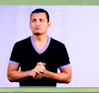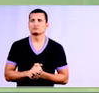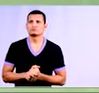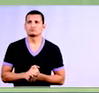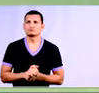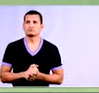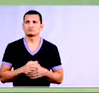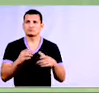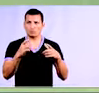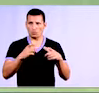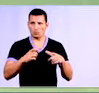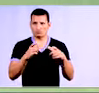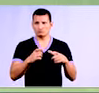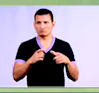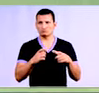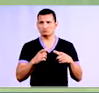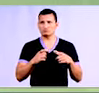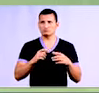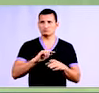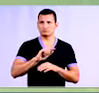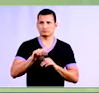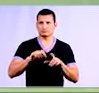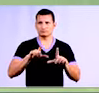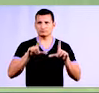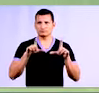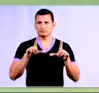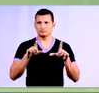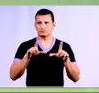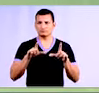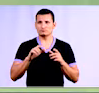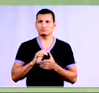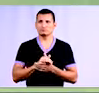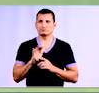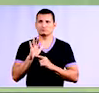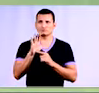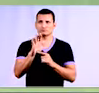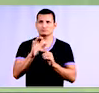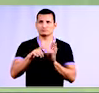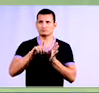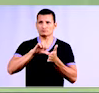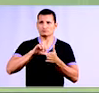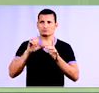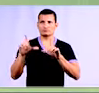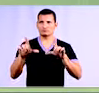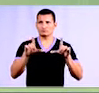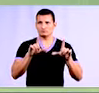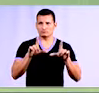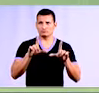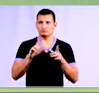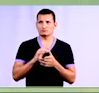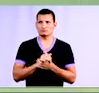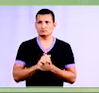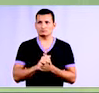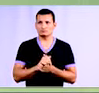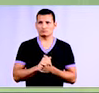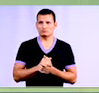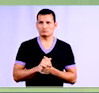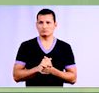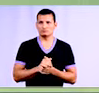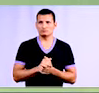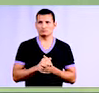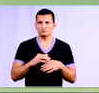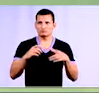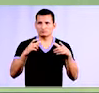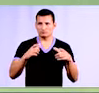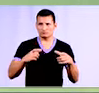onde ele é carregado. Como nós falamos no slide anterior, o espaço que é reservado